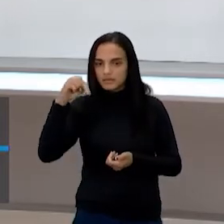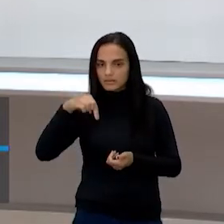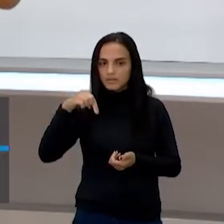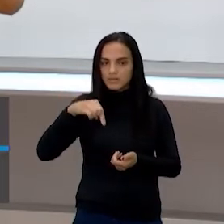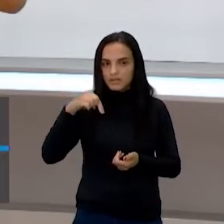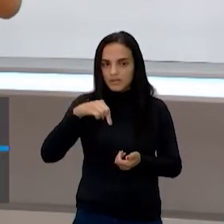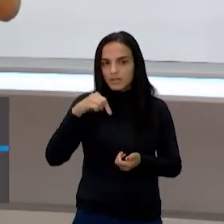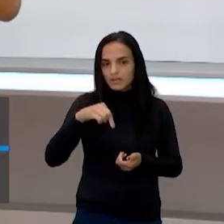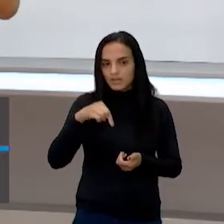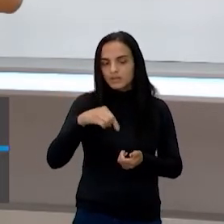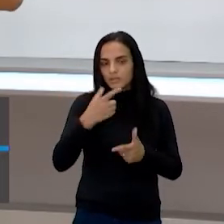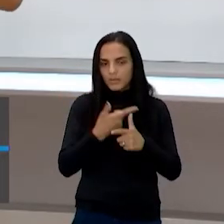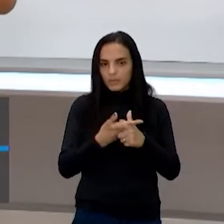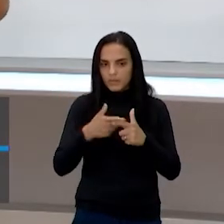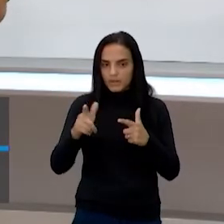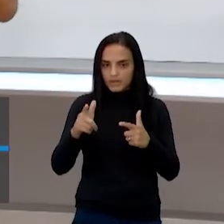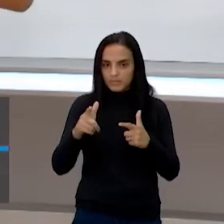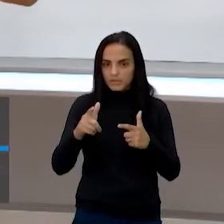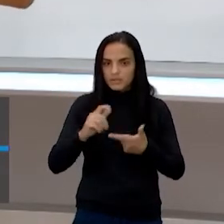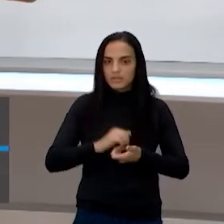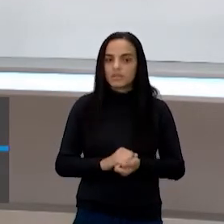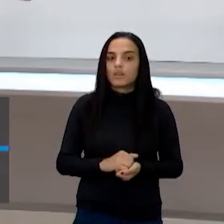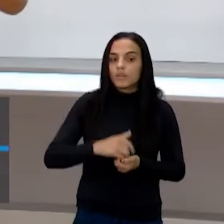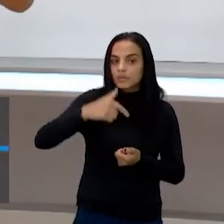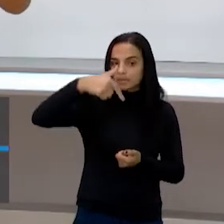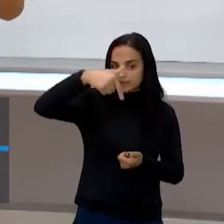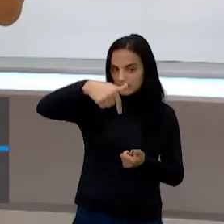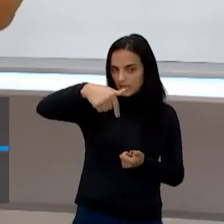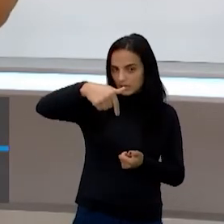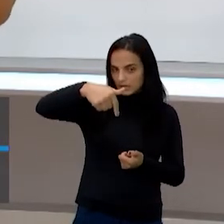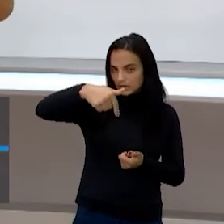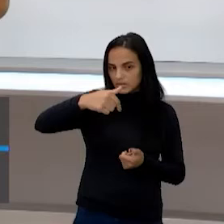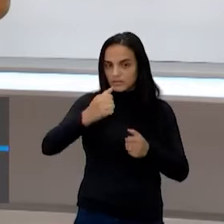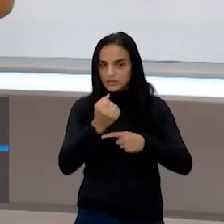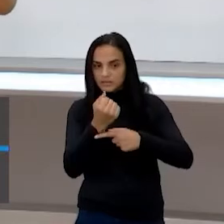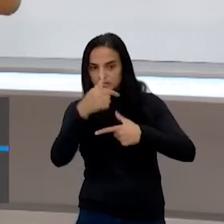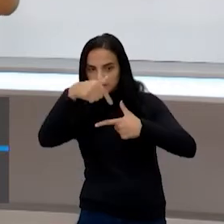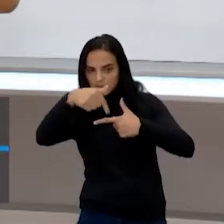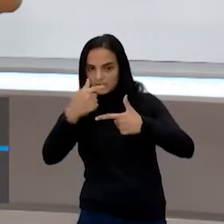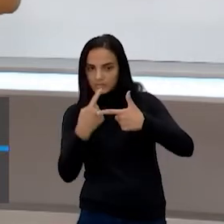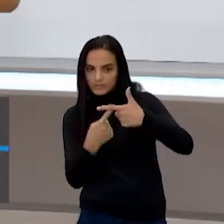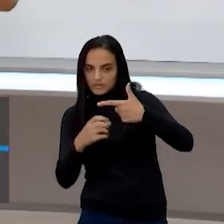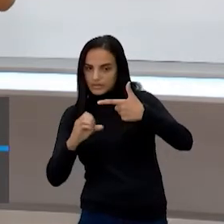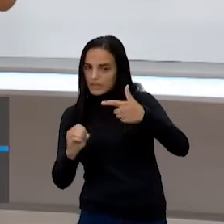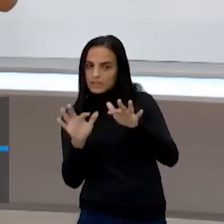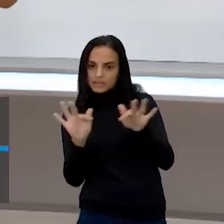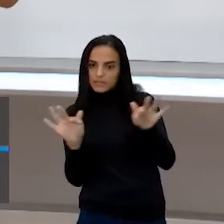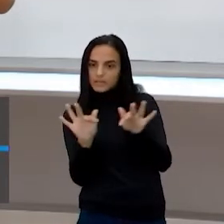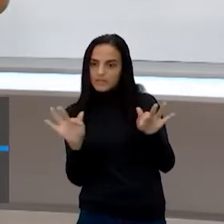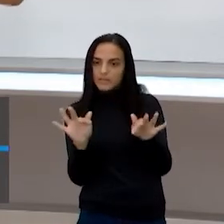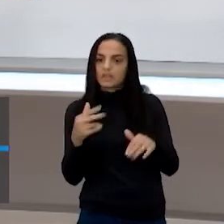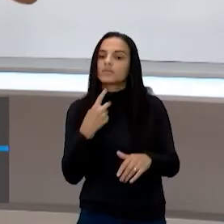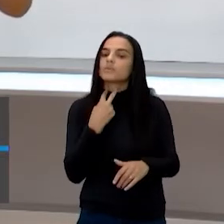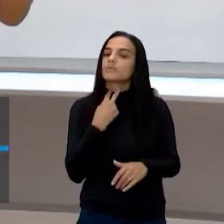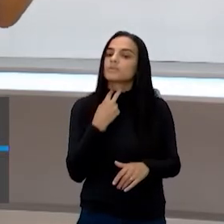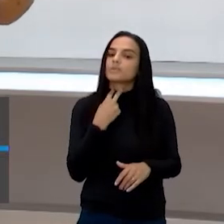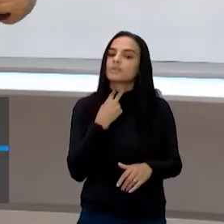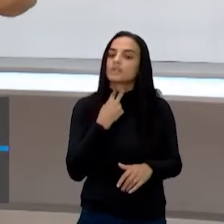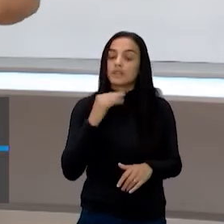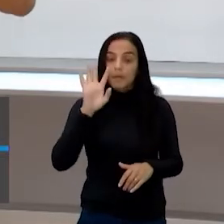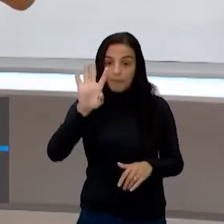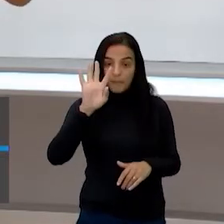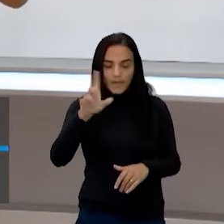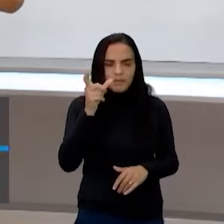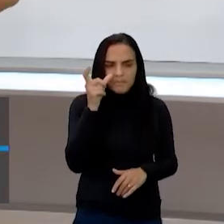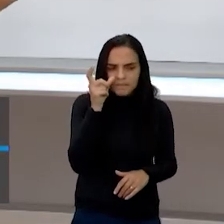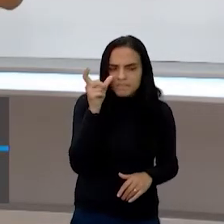dessa situação, problema, o valor 7 e 10 não pode ser simplificado, mas fica atento, porque pode acontecer de ter